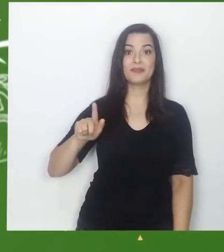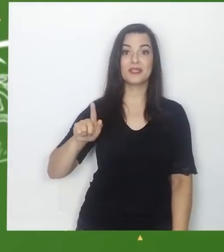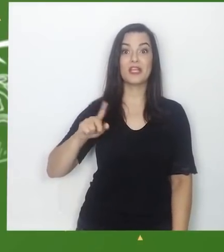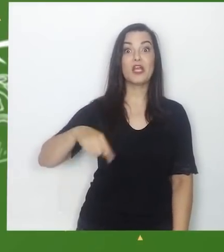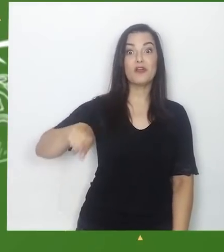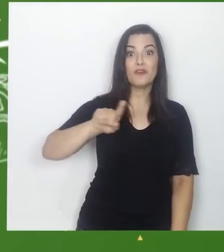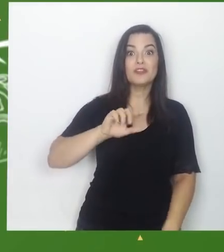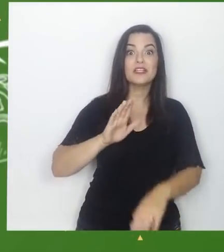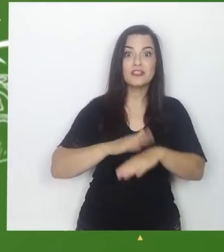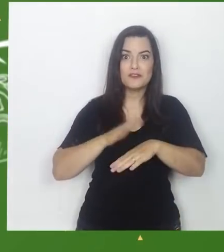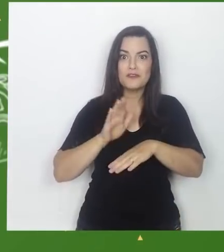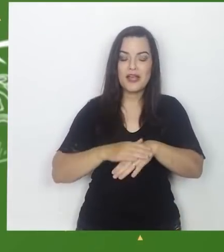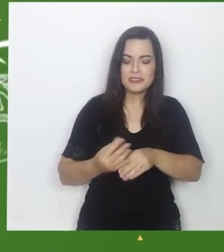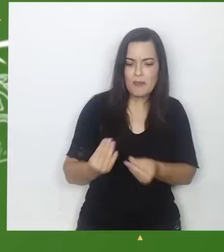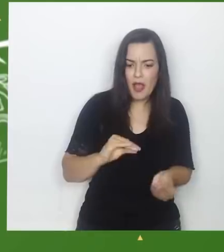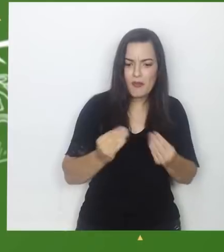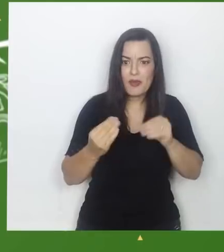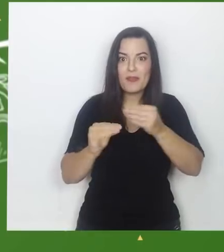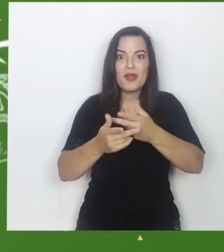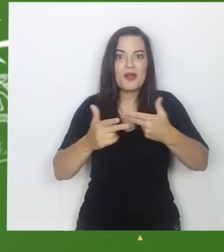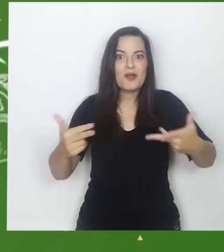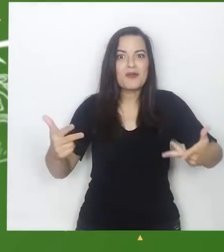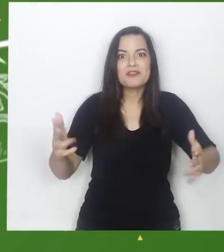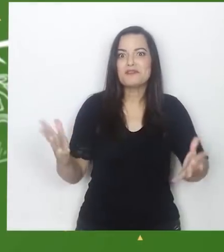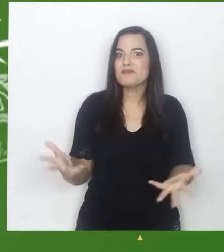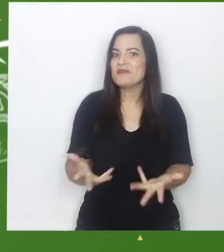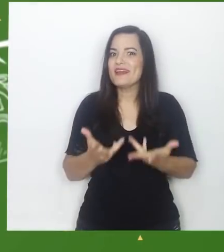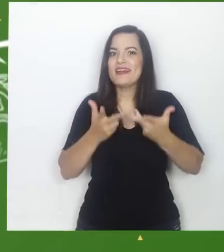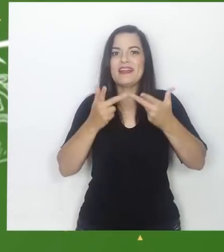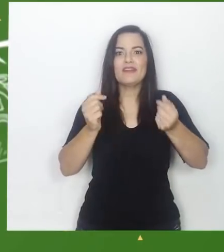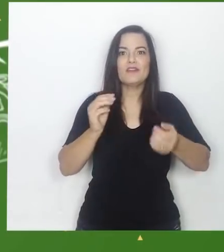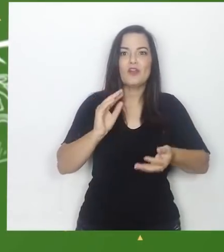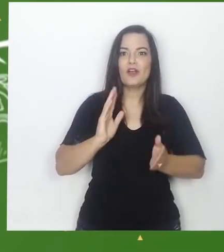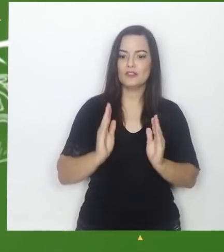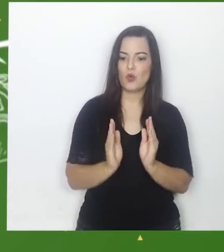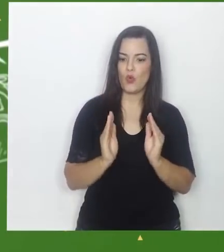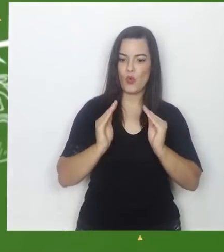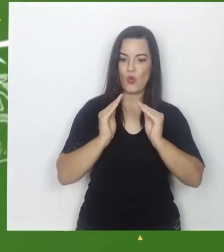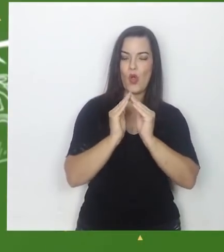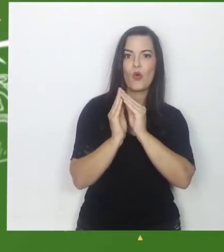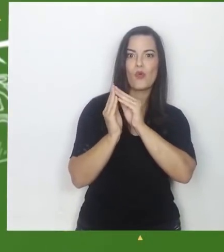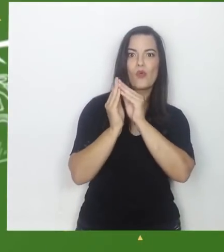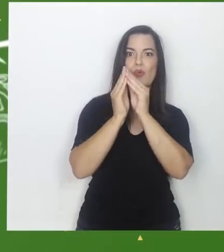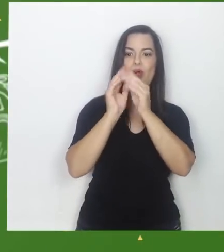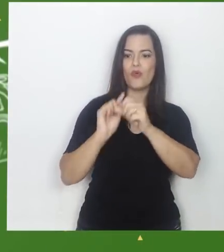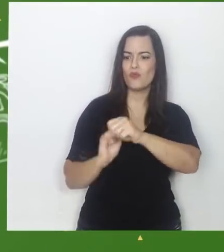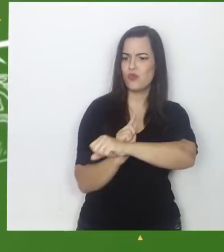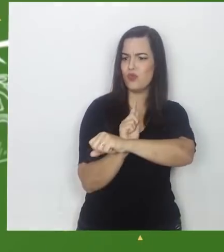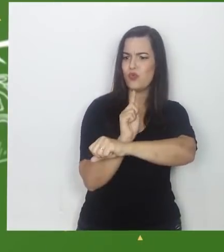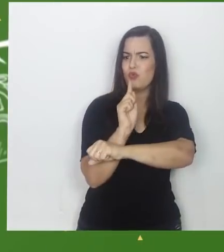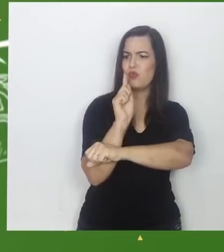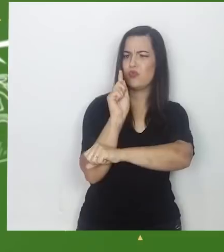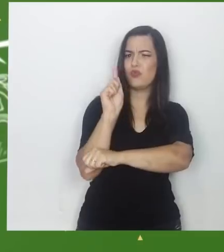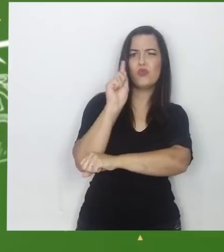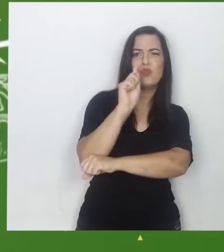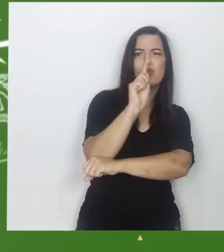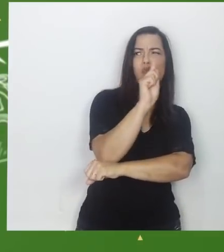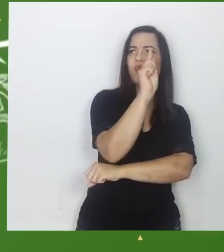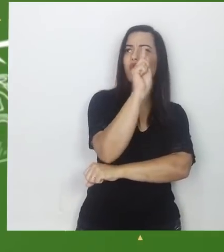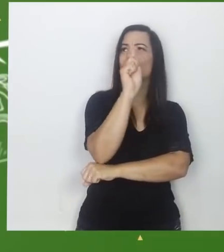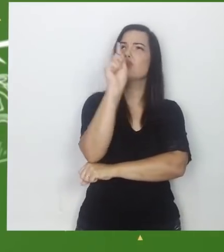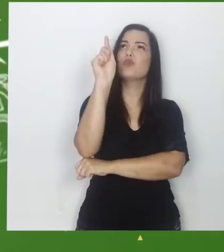objetos espaciais incríveis e com eles fizemos uma super viagem pelo espaço, desviando